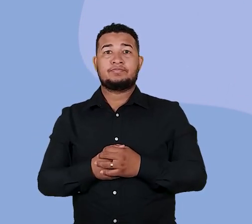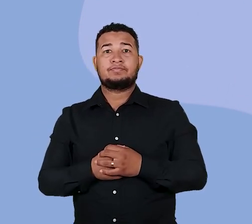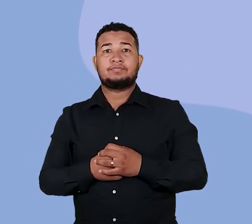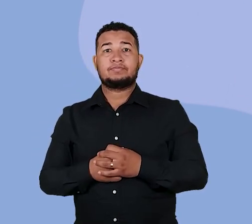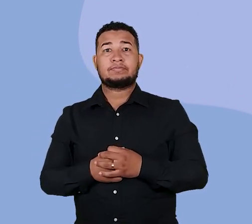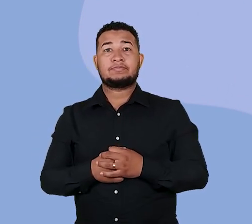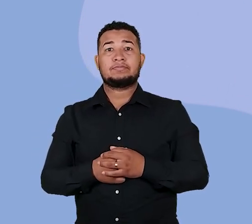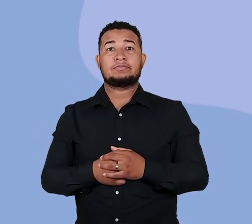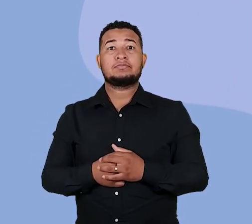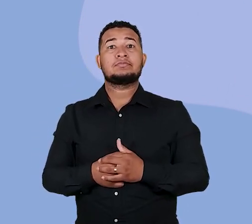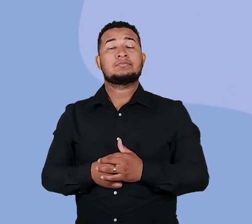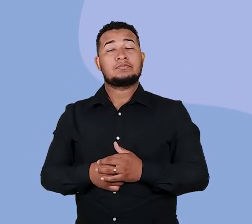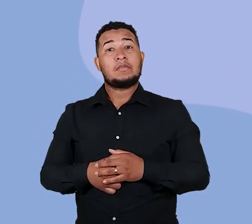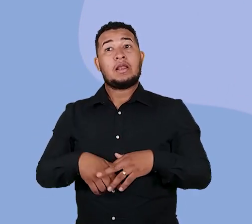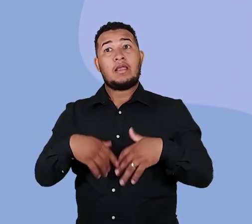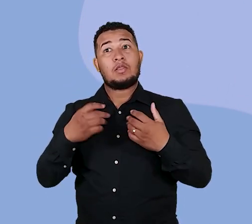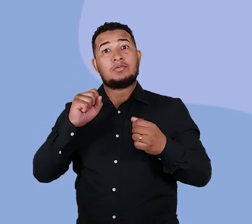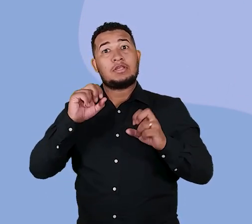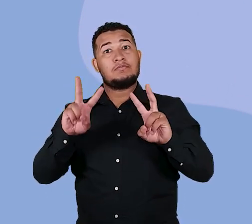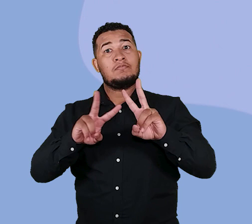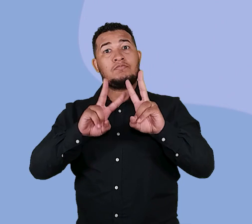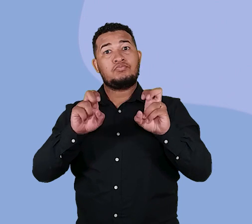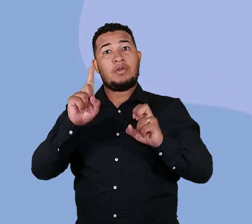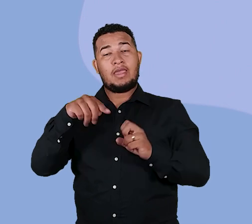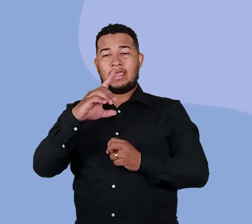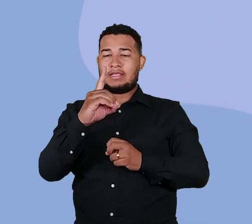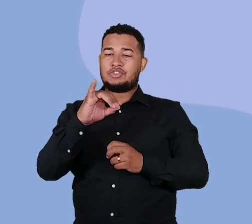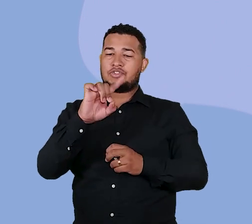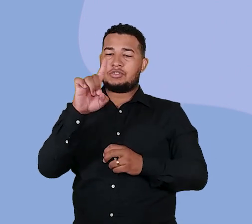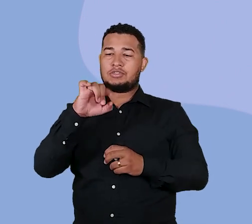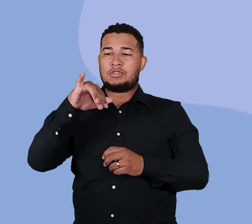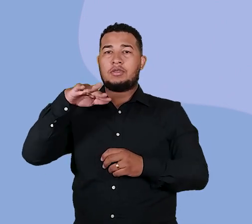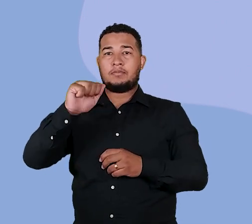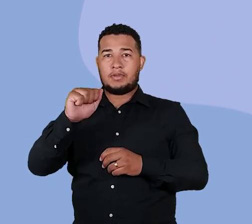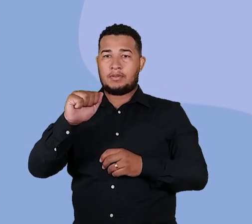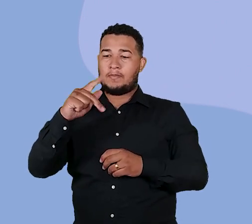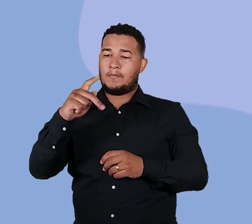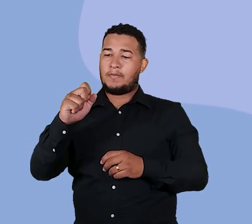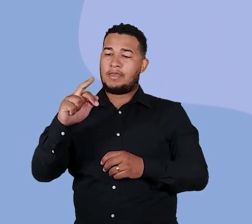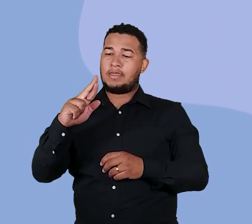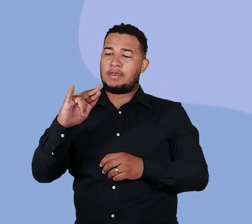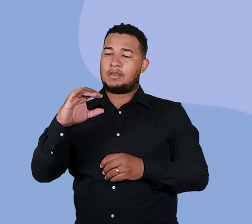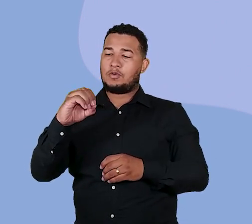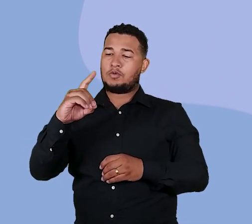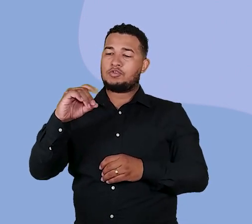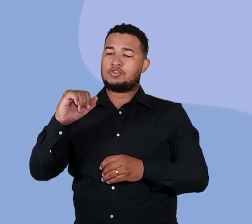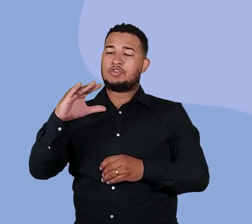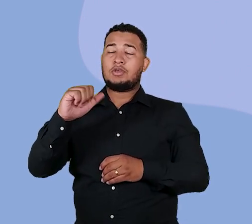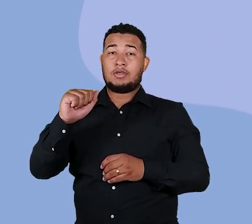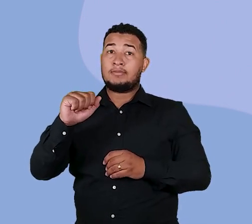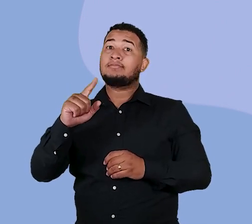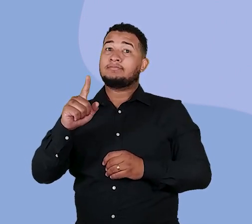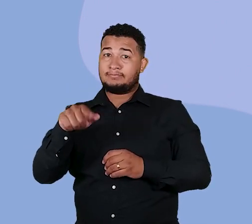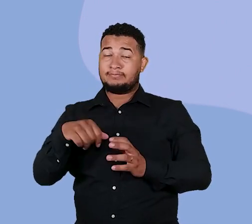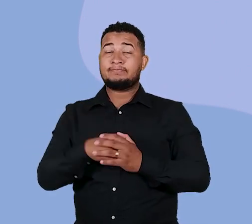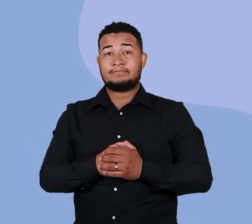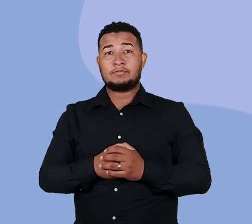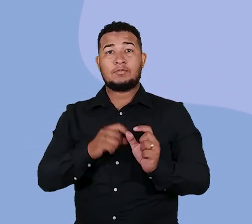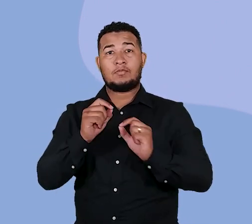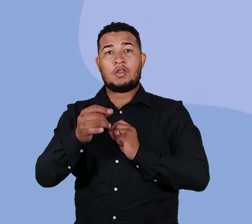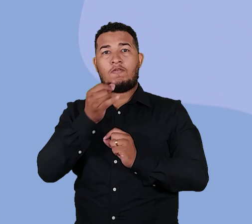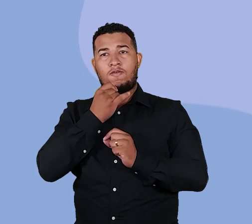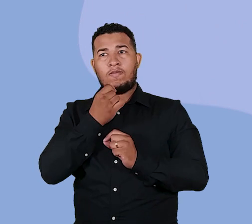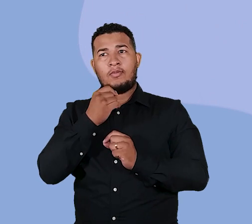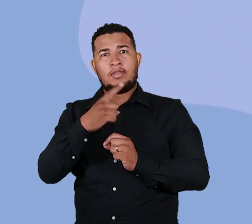Agora, quando o assunto são dízimas periódicas simples, aí é o seguinte,